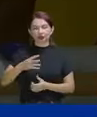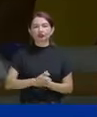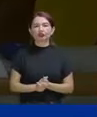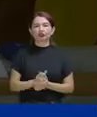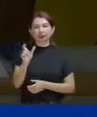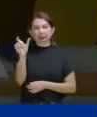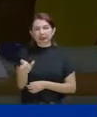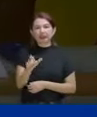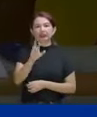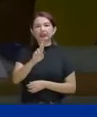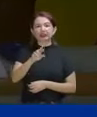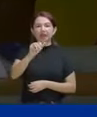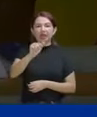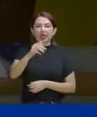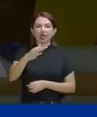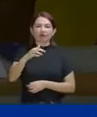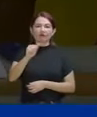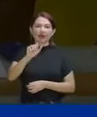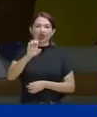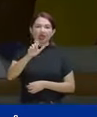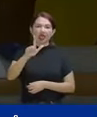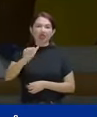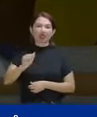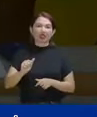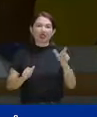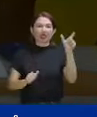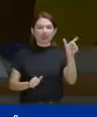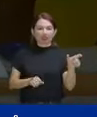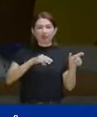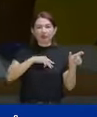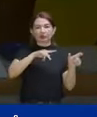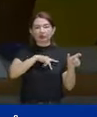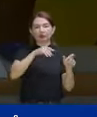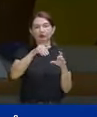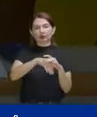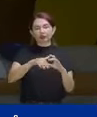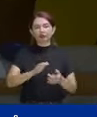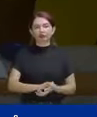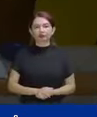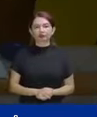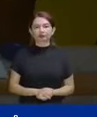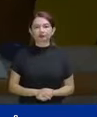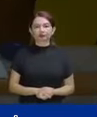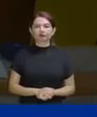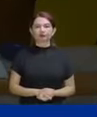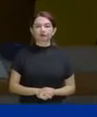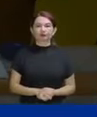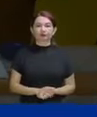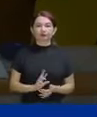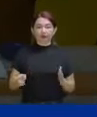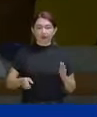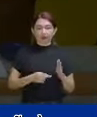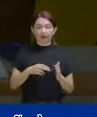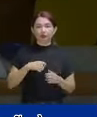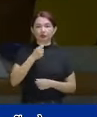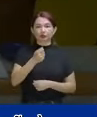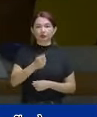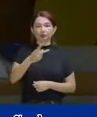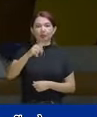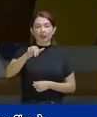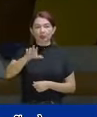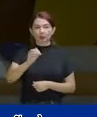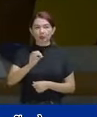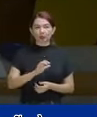recorrente é Rafaela Dias Freire e o recorrido Ministério Público Eleitoral. O relator deste processo é o juiz Paulo